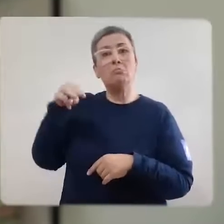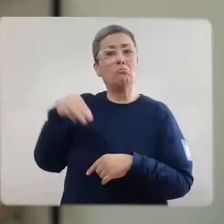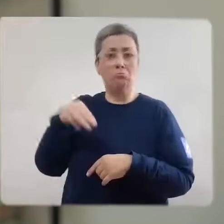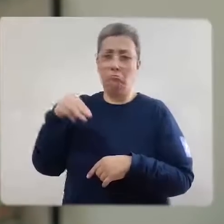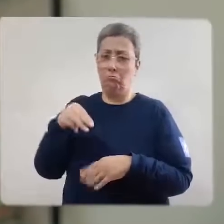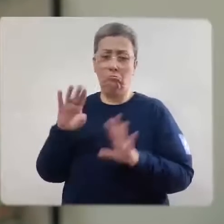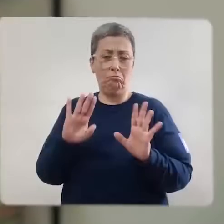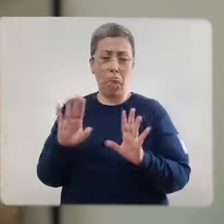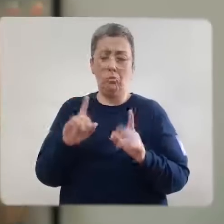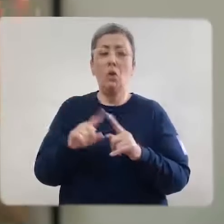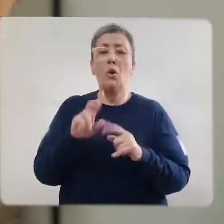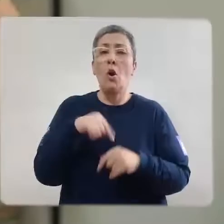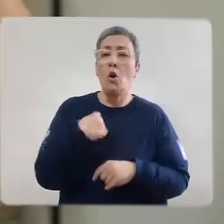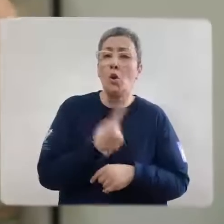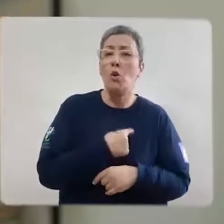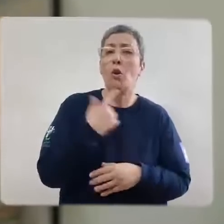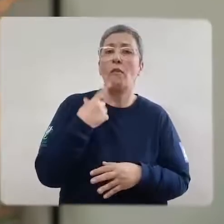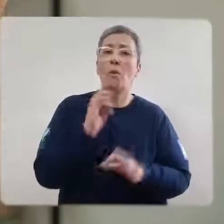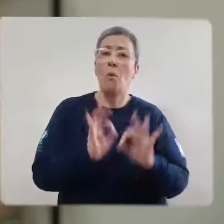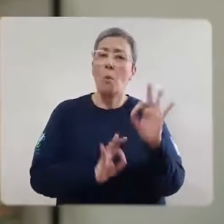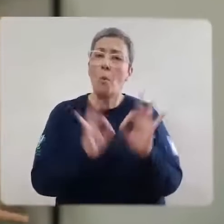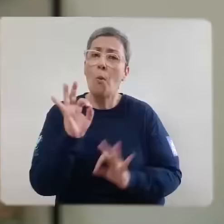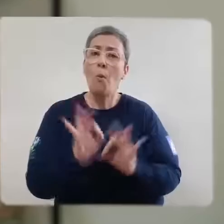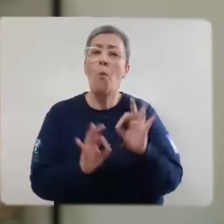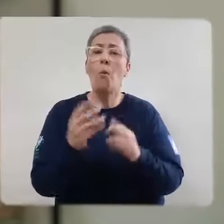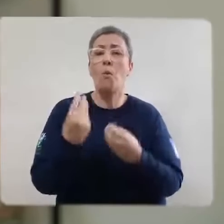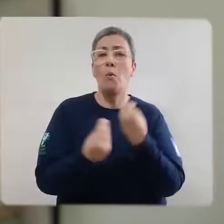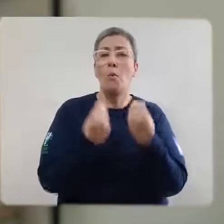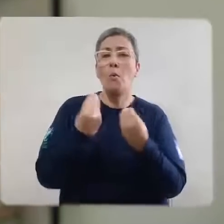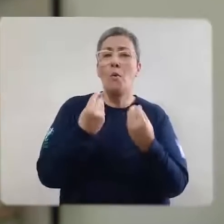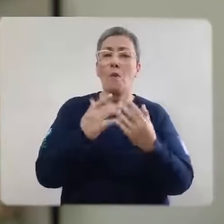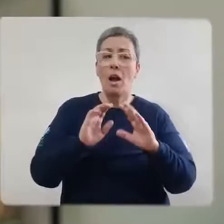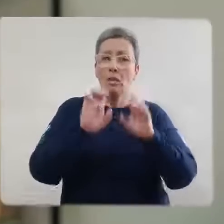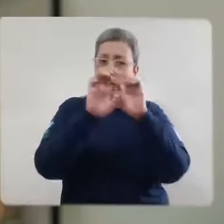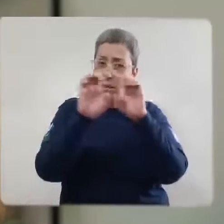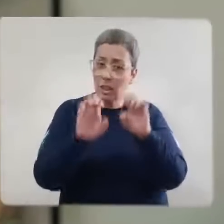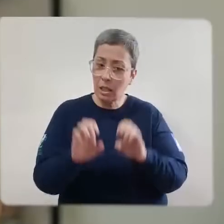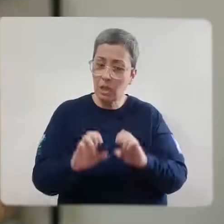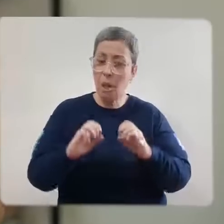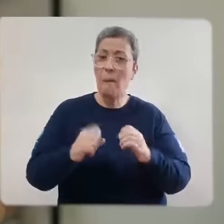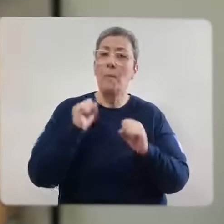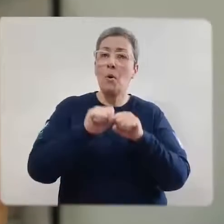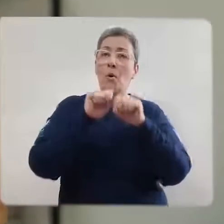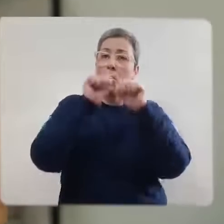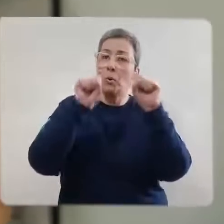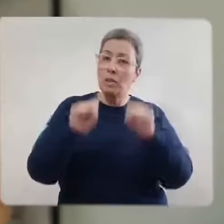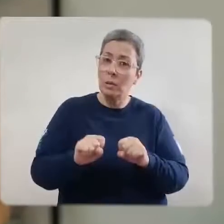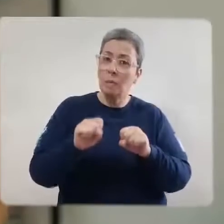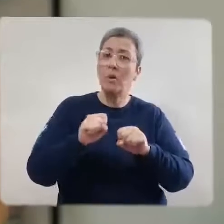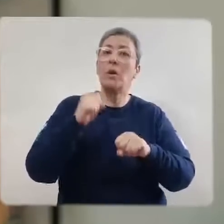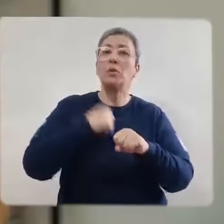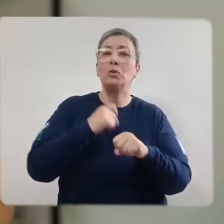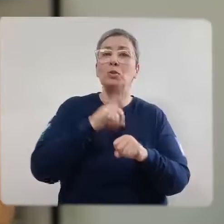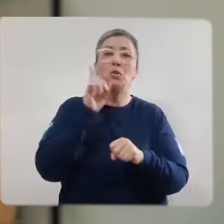15 minutos. E aí nós vamos organizando, ou seja, estruturando, sistematizando uma rotina.